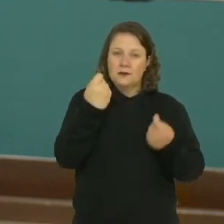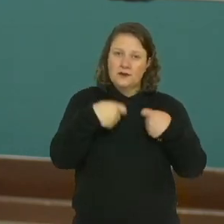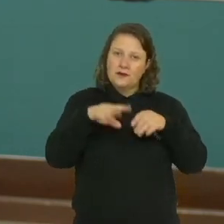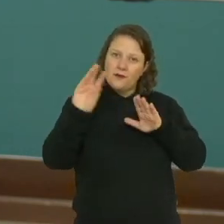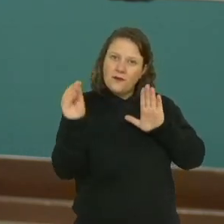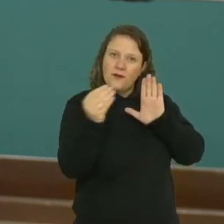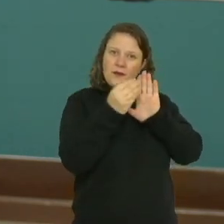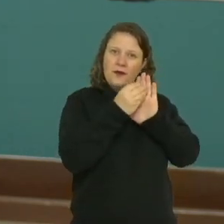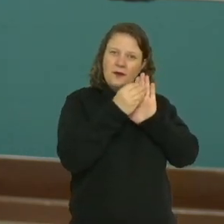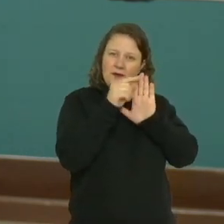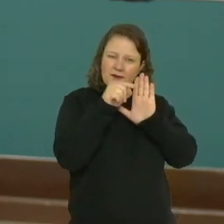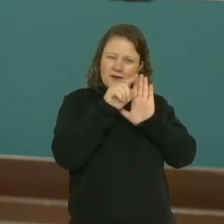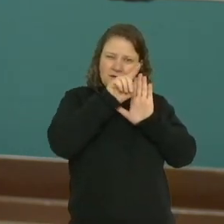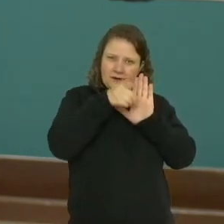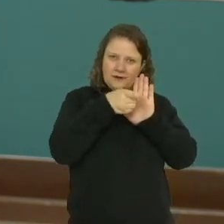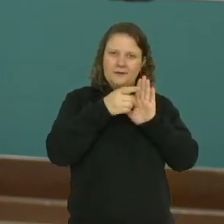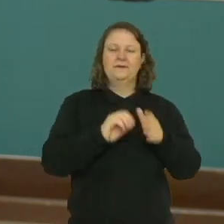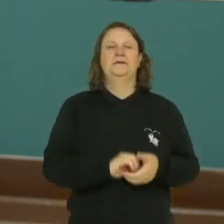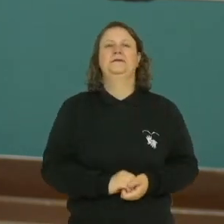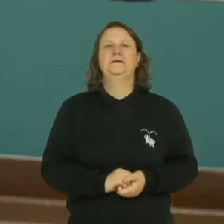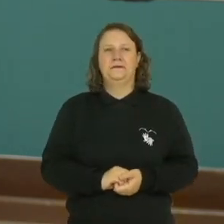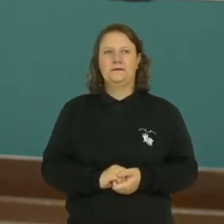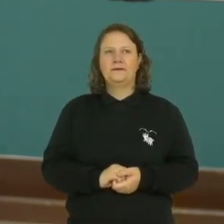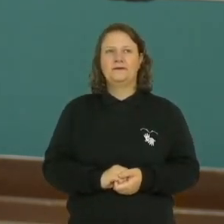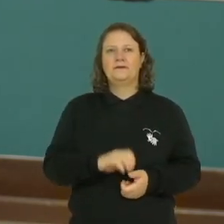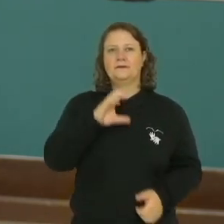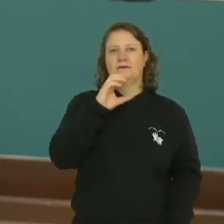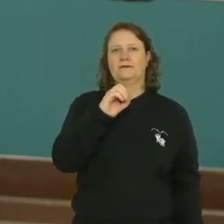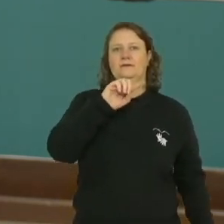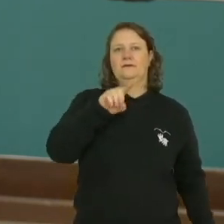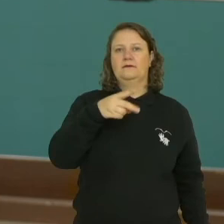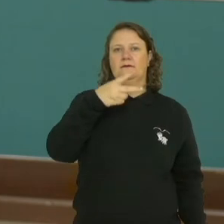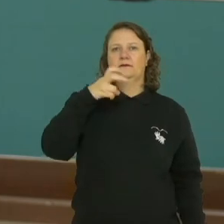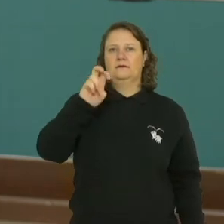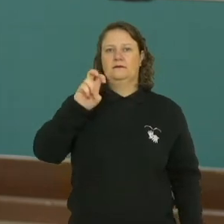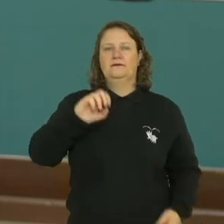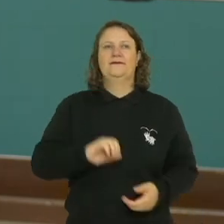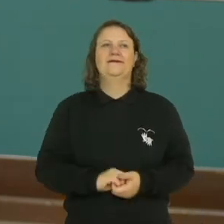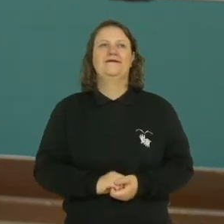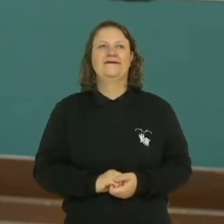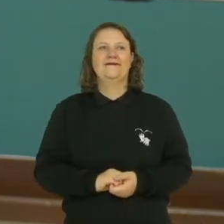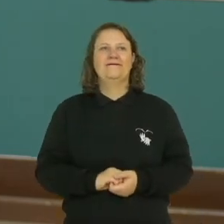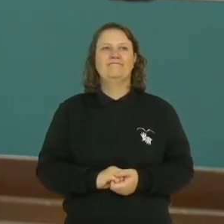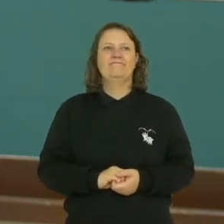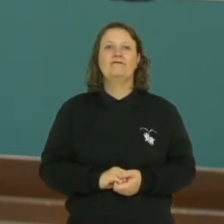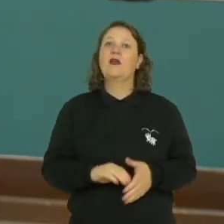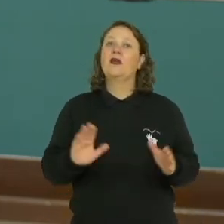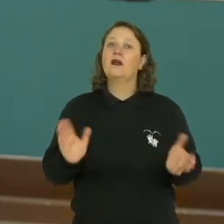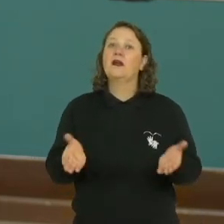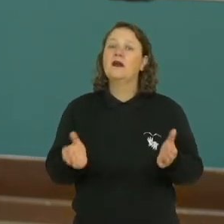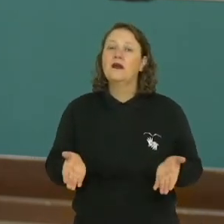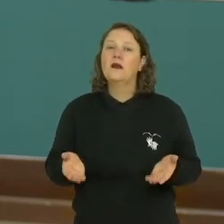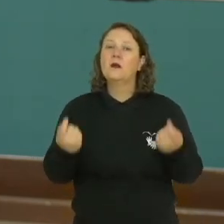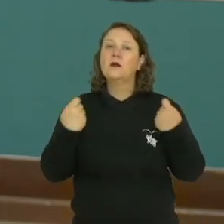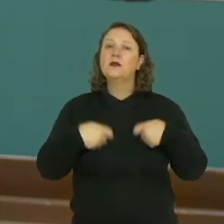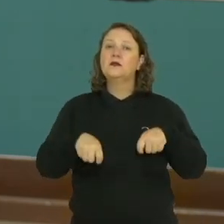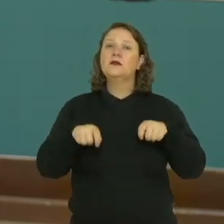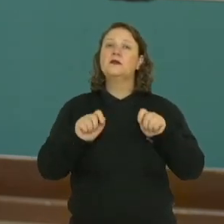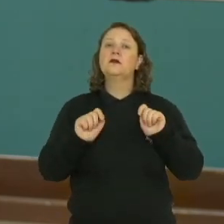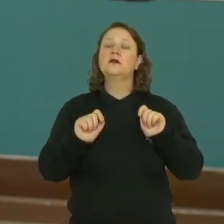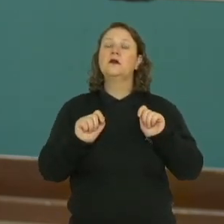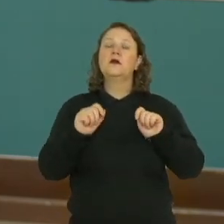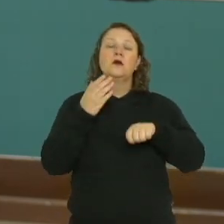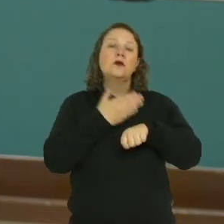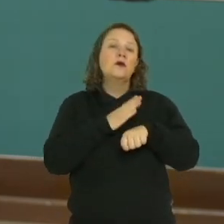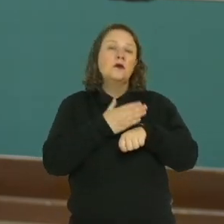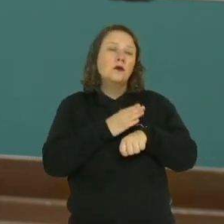casas decimais e coloco a vírgula. Então, daí fica o 0,25. E agora temos que terminar a nossa expressão